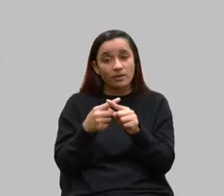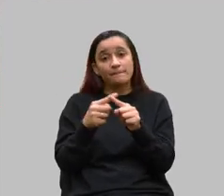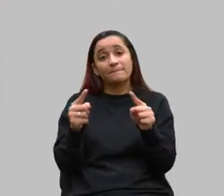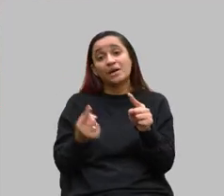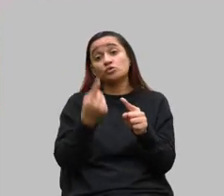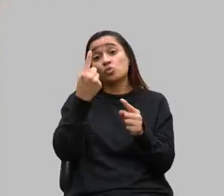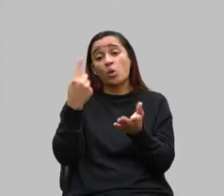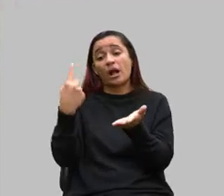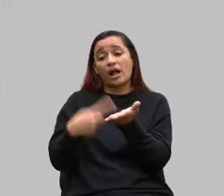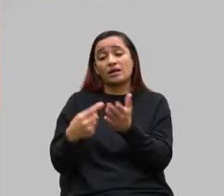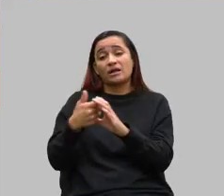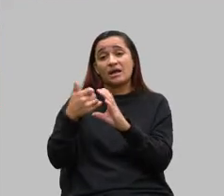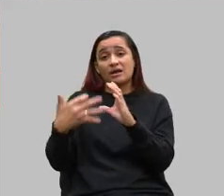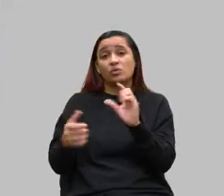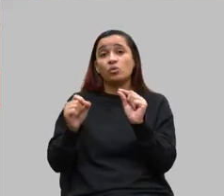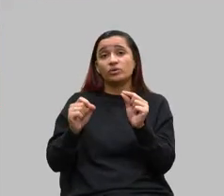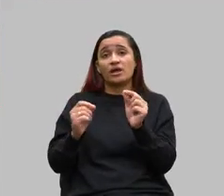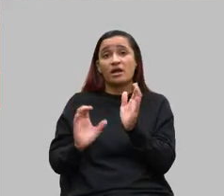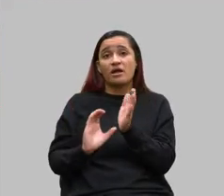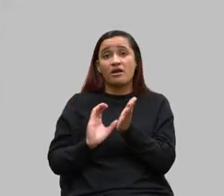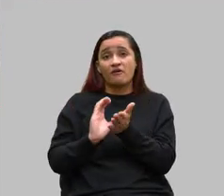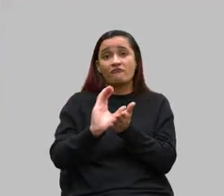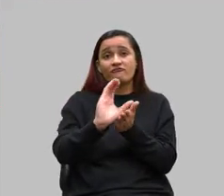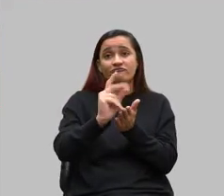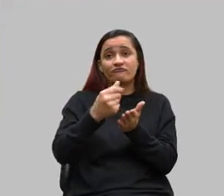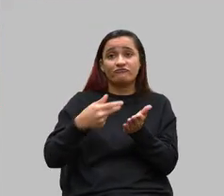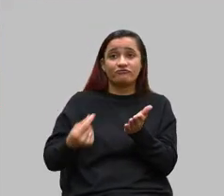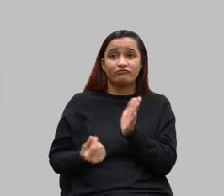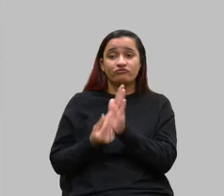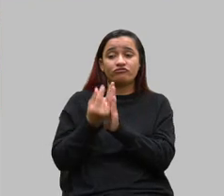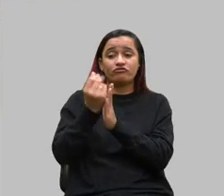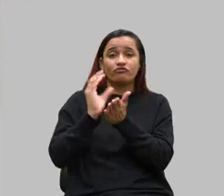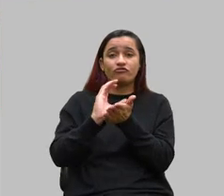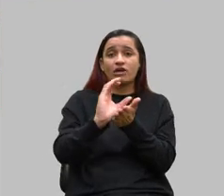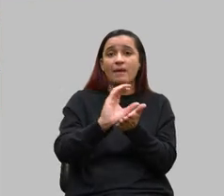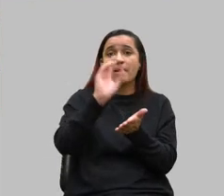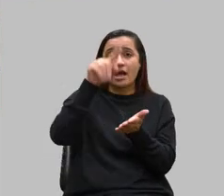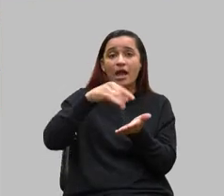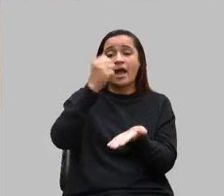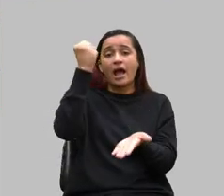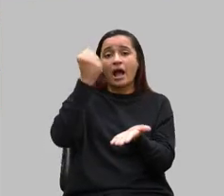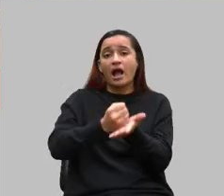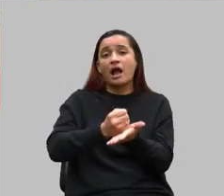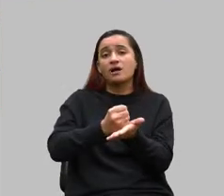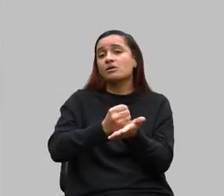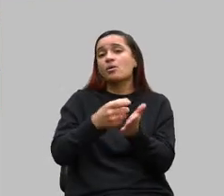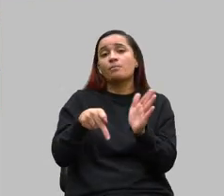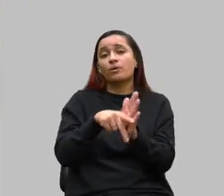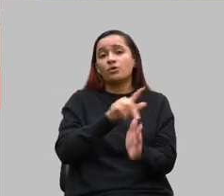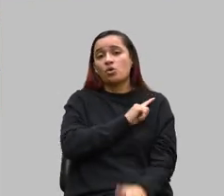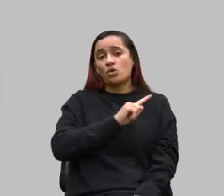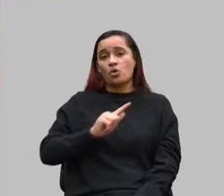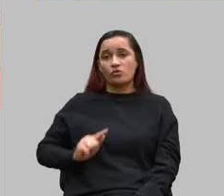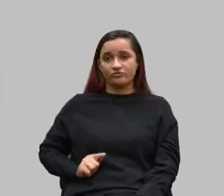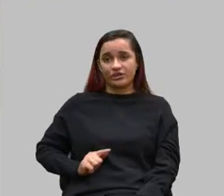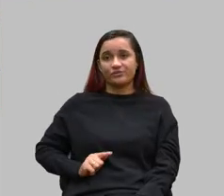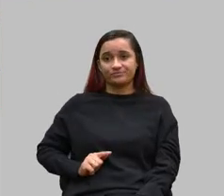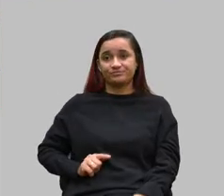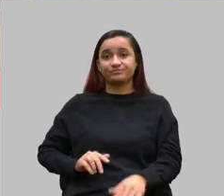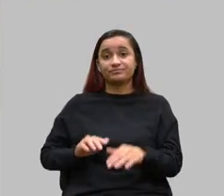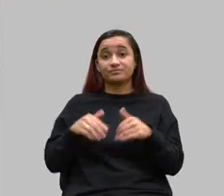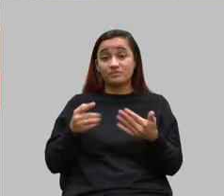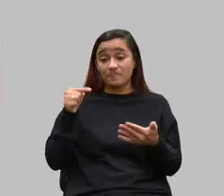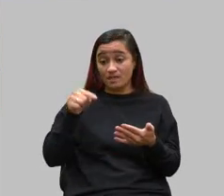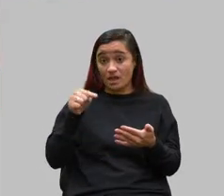acordo era que as verbas ficariam carimbadas secretários pelo no no no no governo de então e que essas verbas seriam